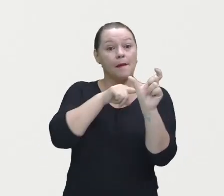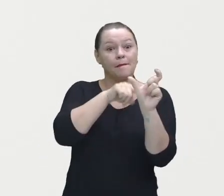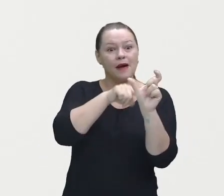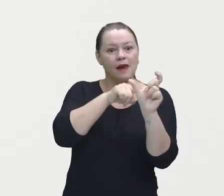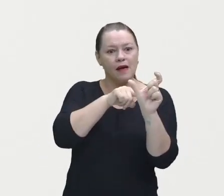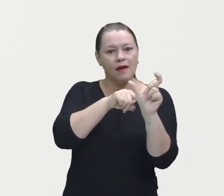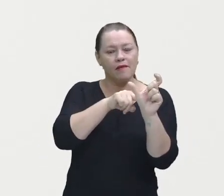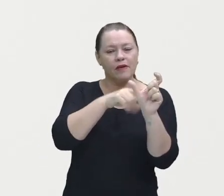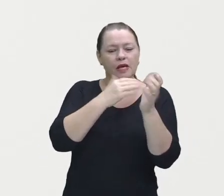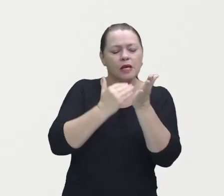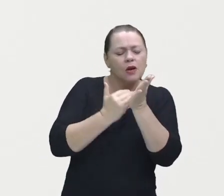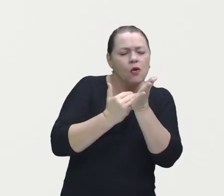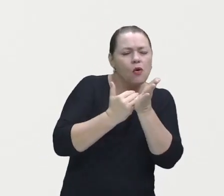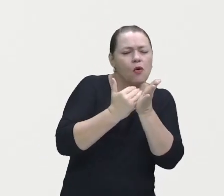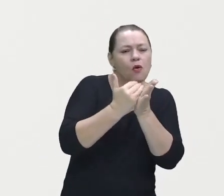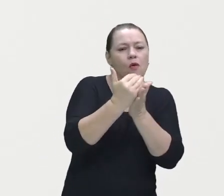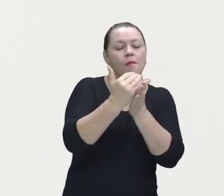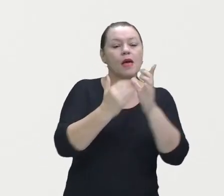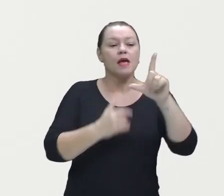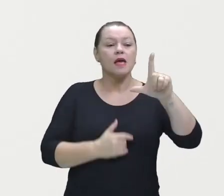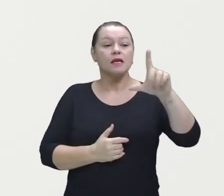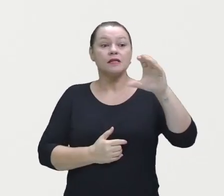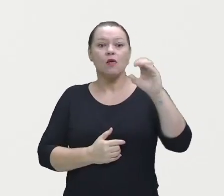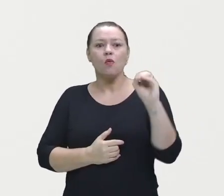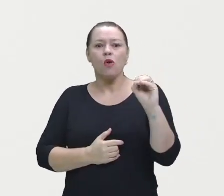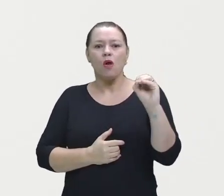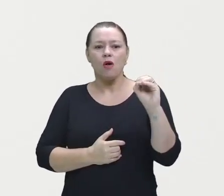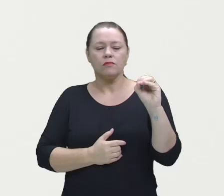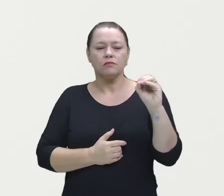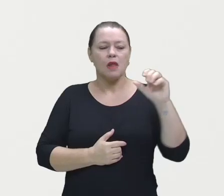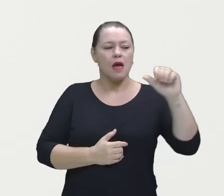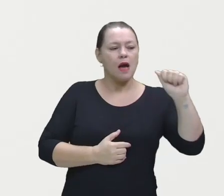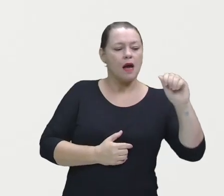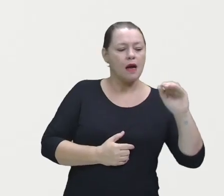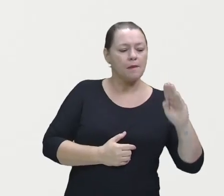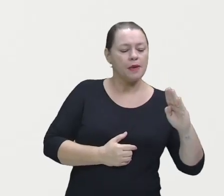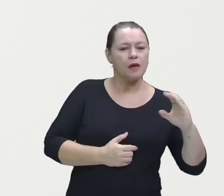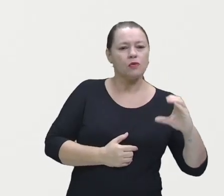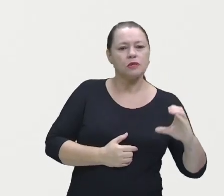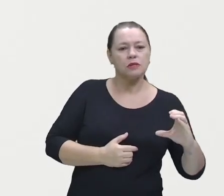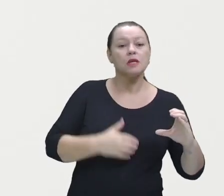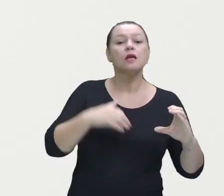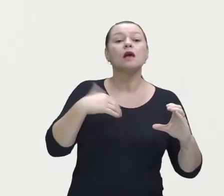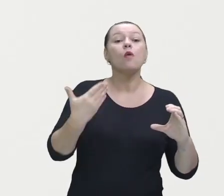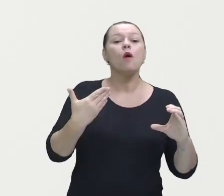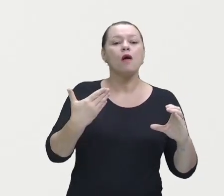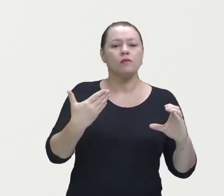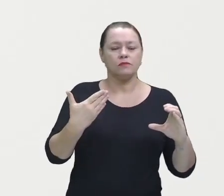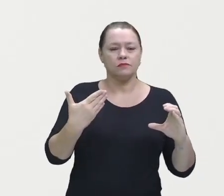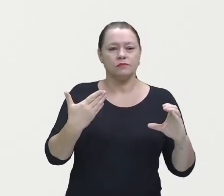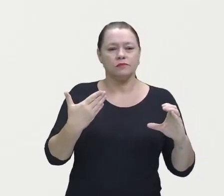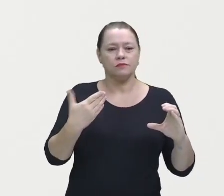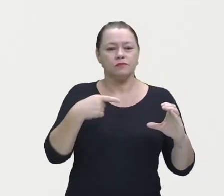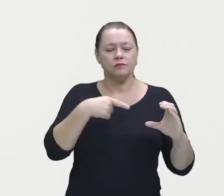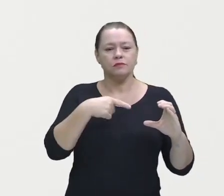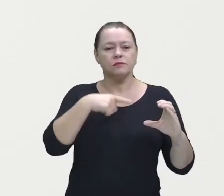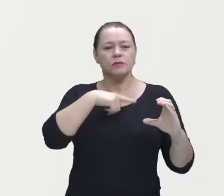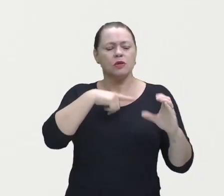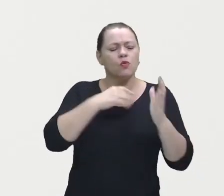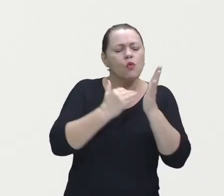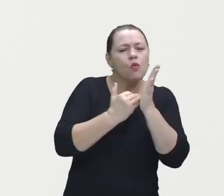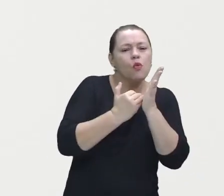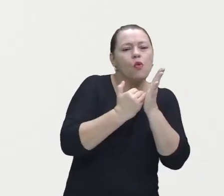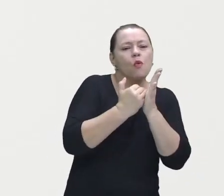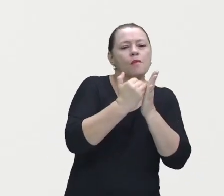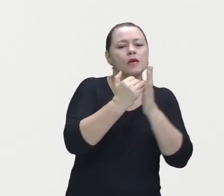nós queremos a que inicia. Aqui está no comecinho. Qual é a sílaba que está no comecinho da palavra